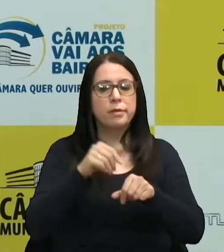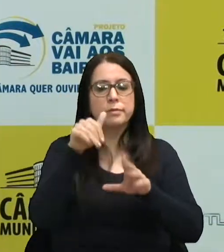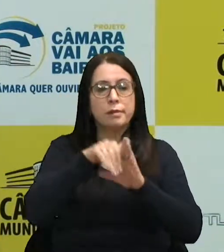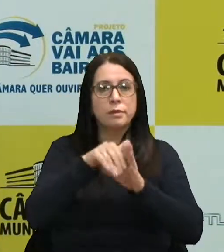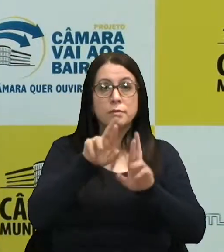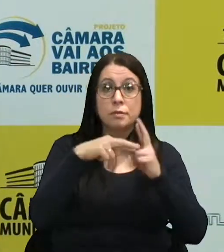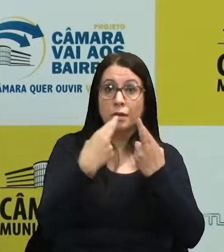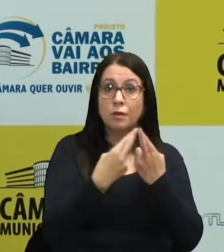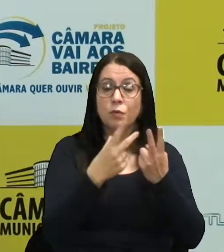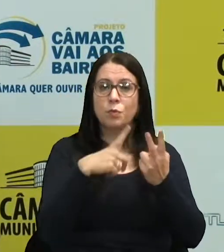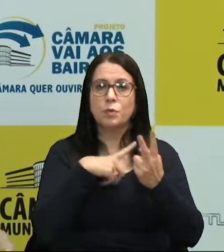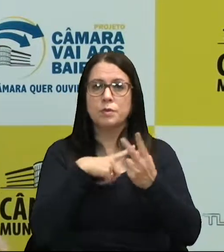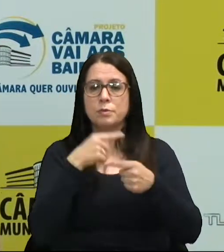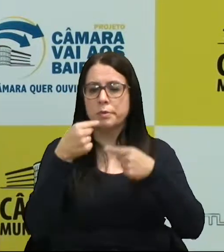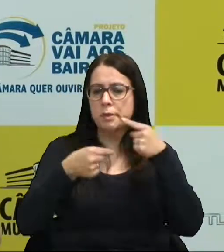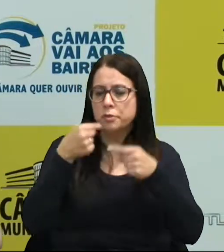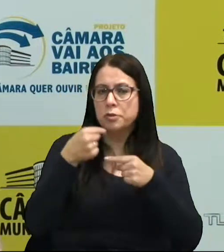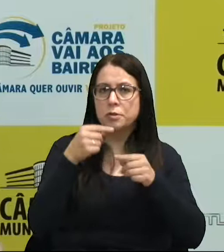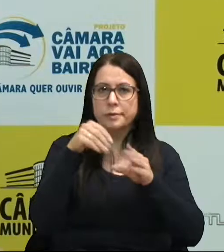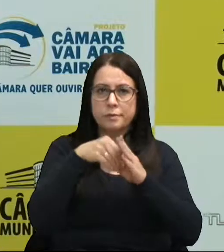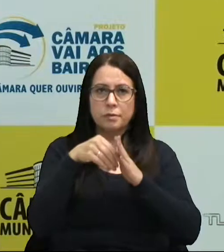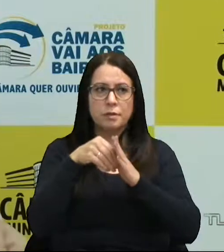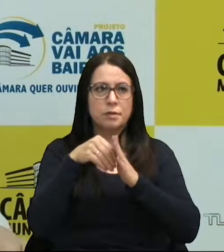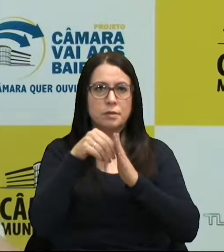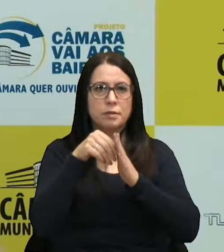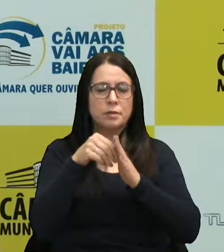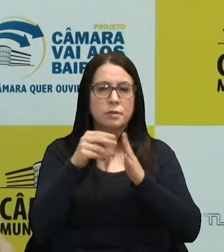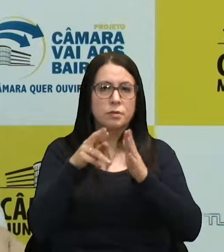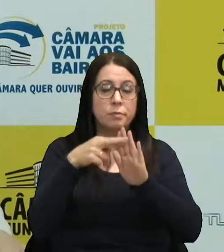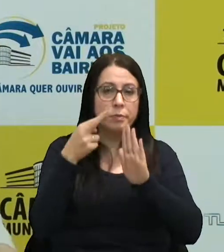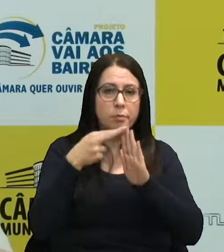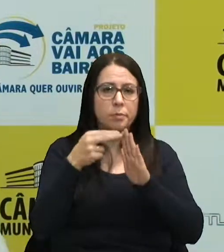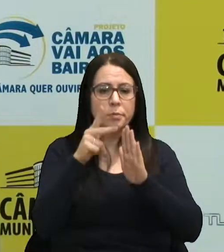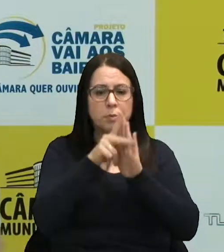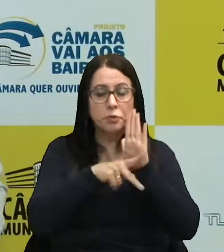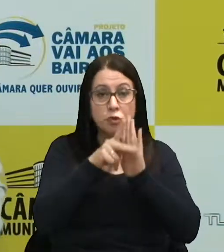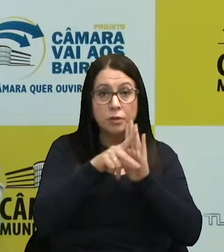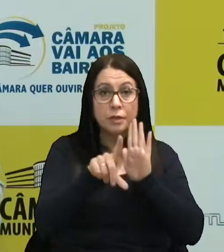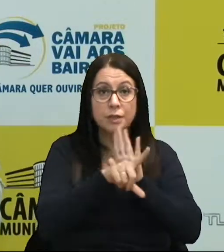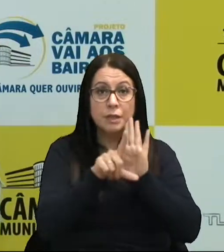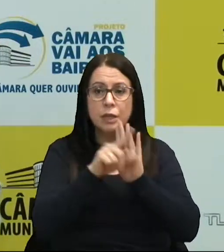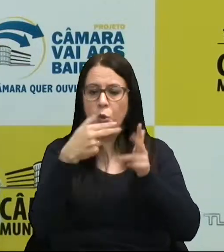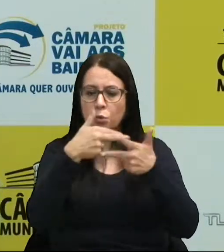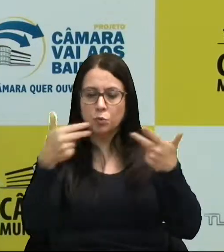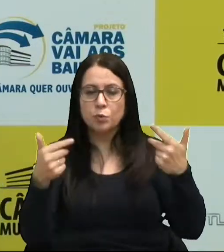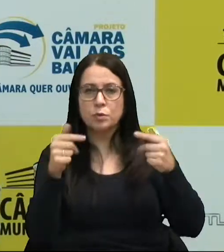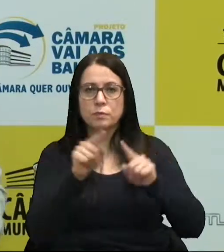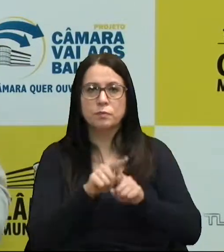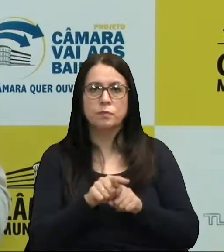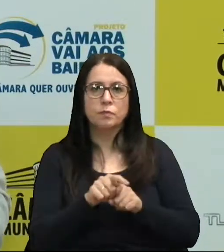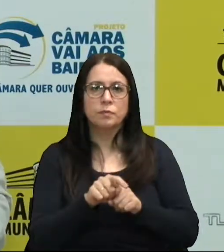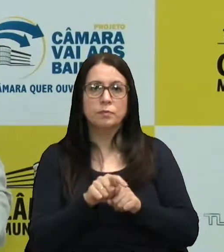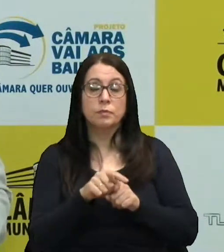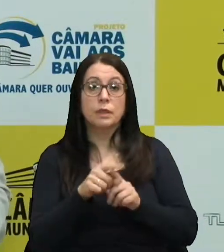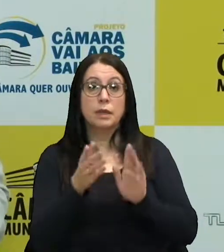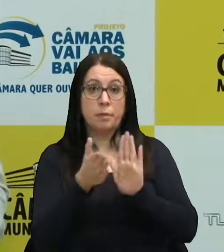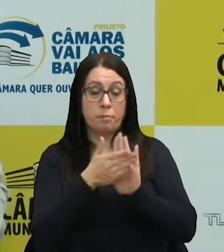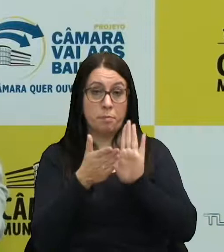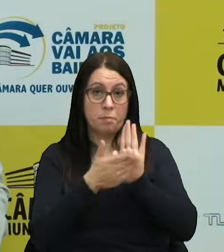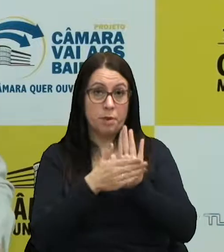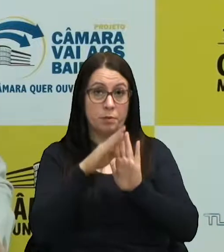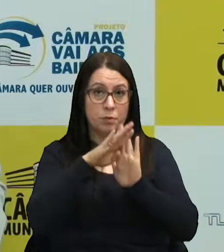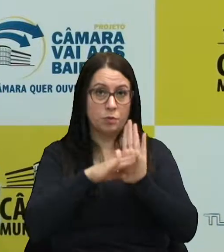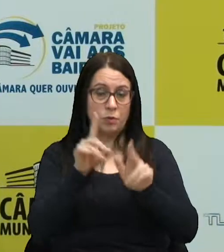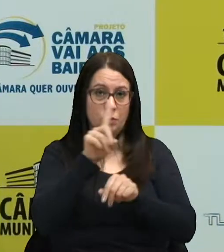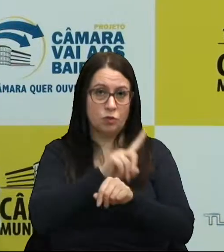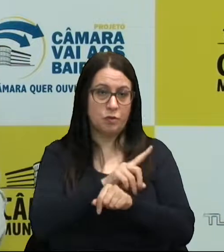sessão, onde são debatidos e votados requerimentos, projetos de lei, entre outros itens. Na pauta da ordem do